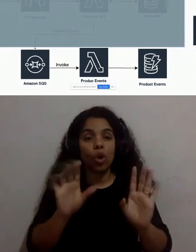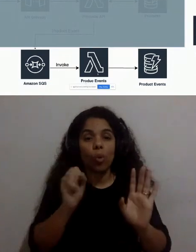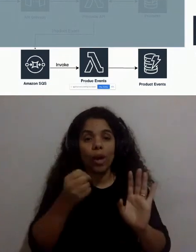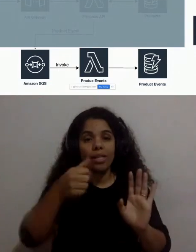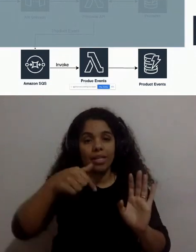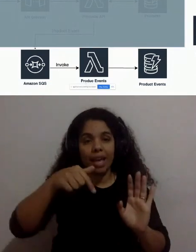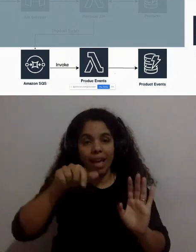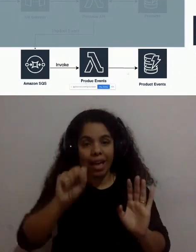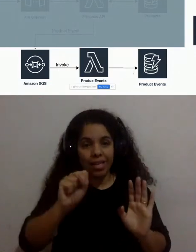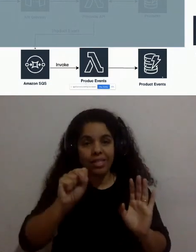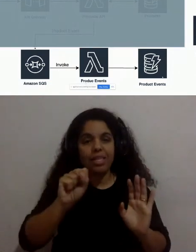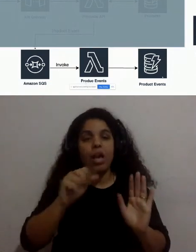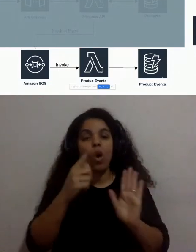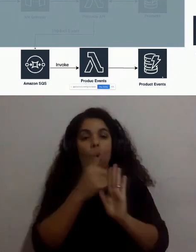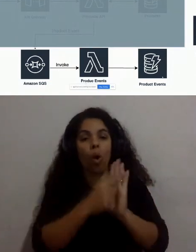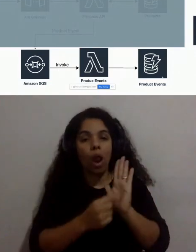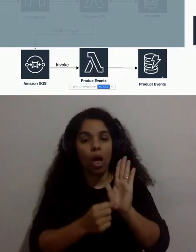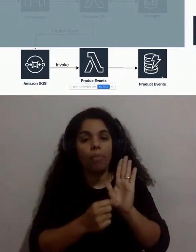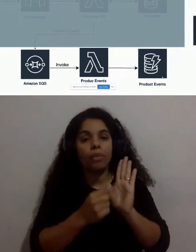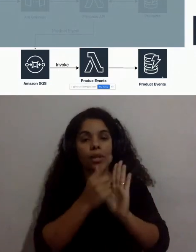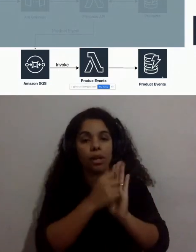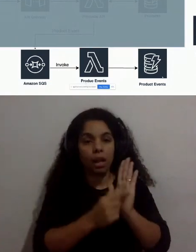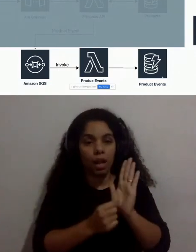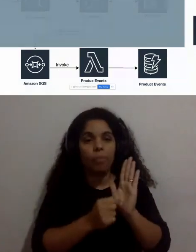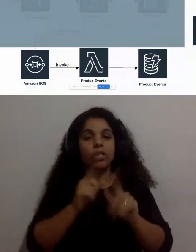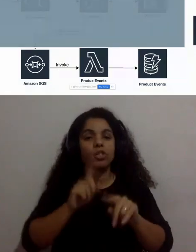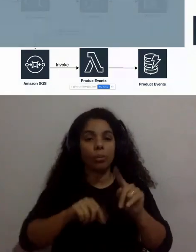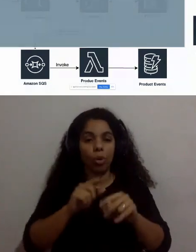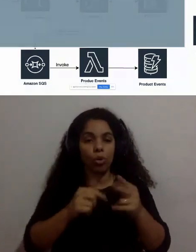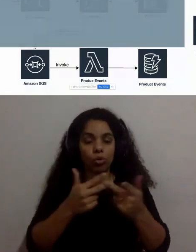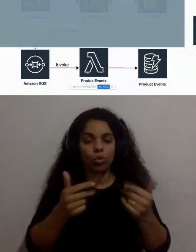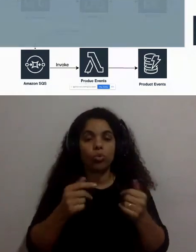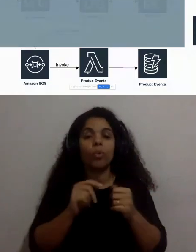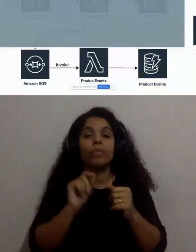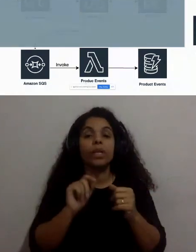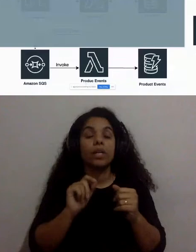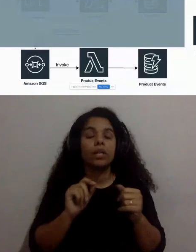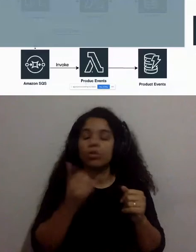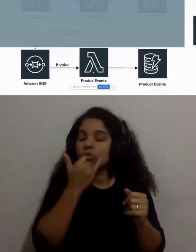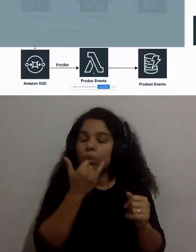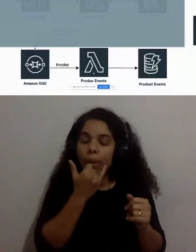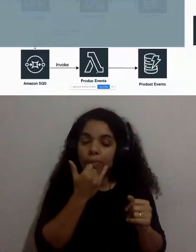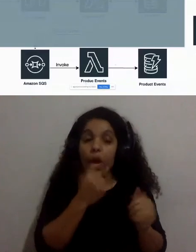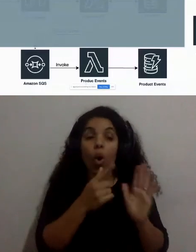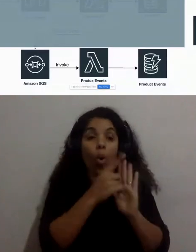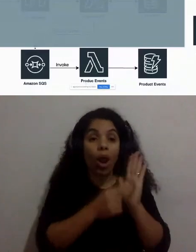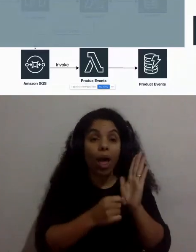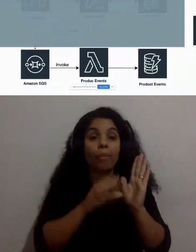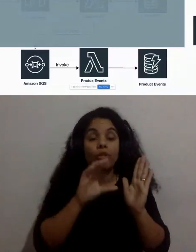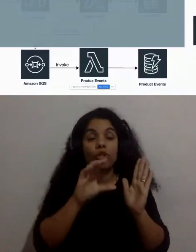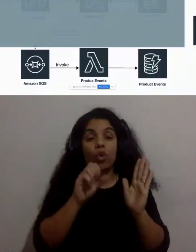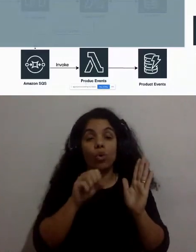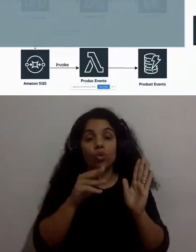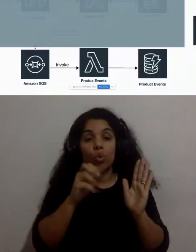SQS, o Lambda de produto e o Lambda de consumer,